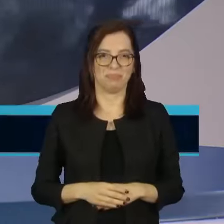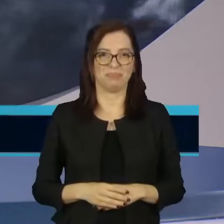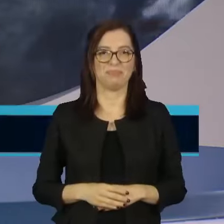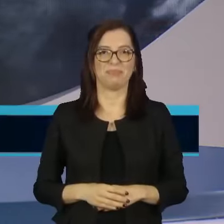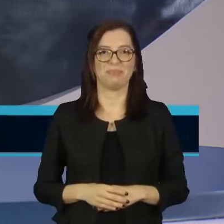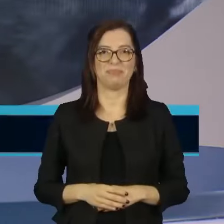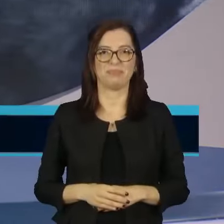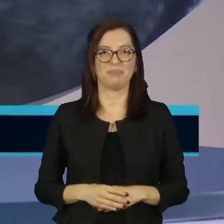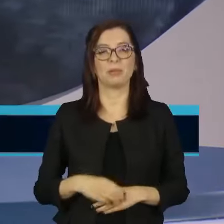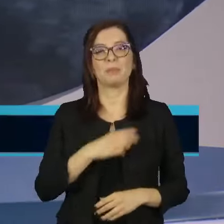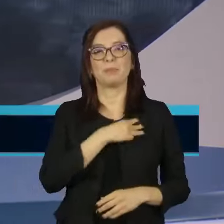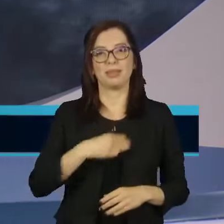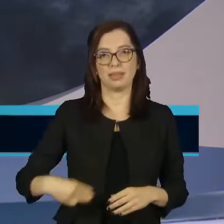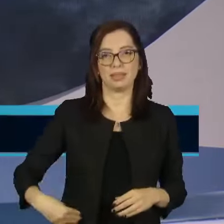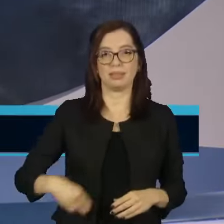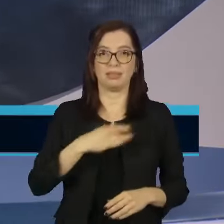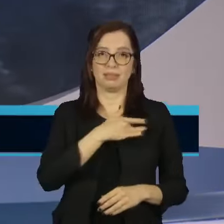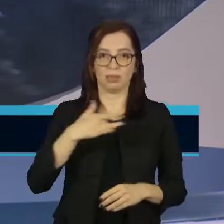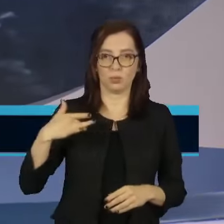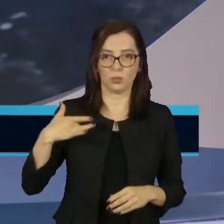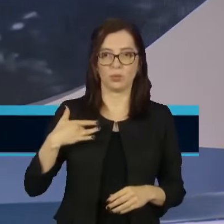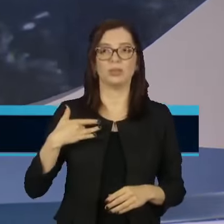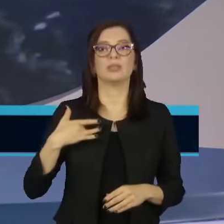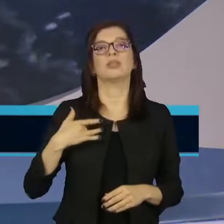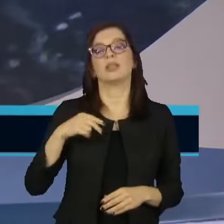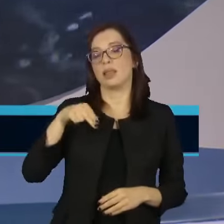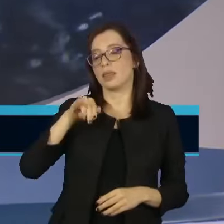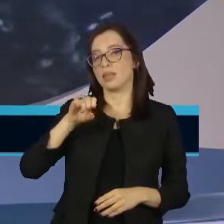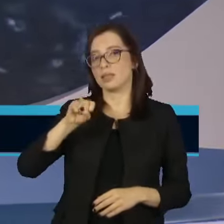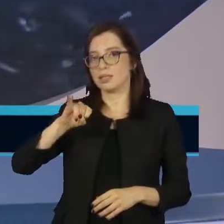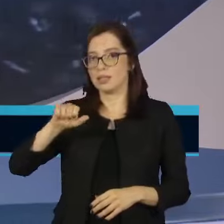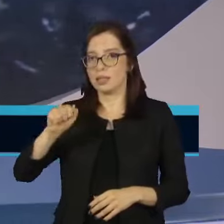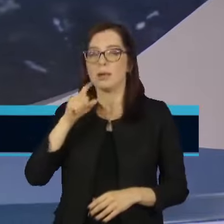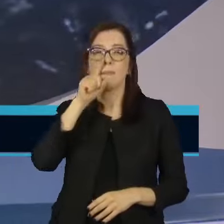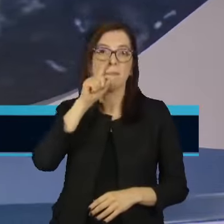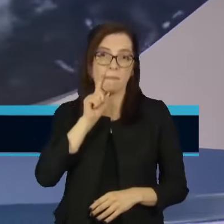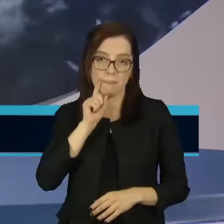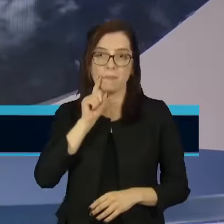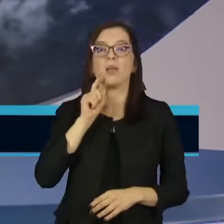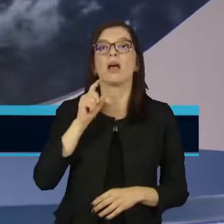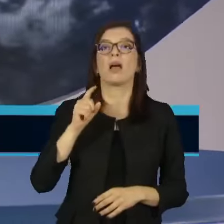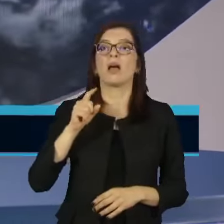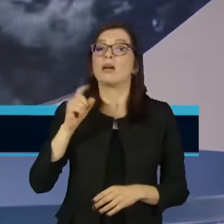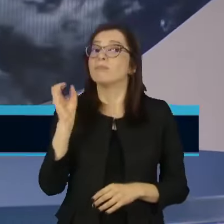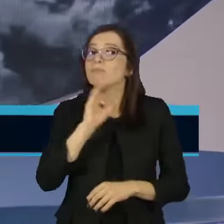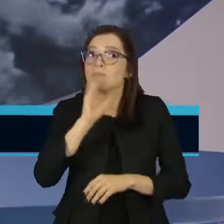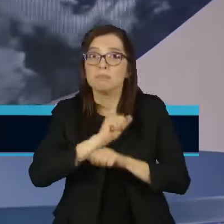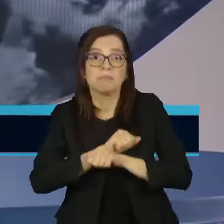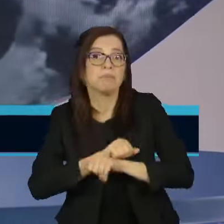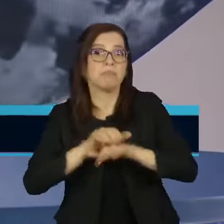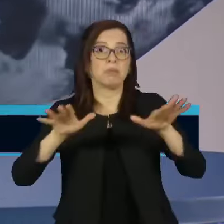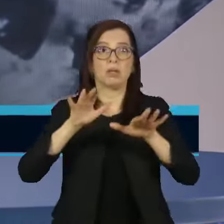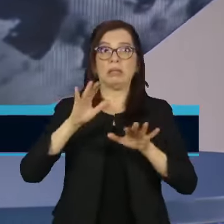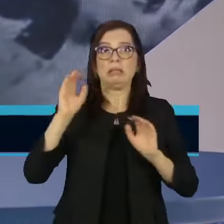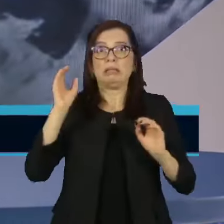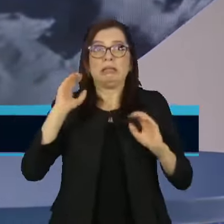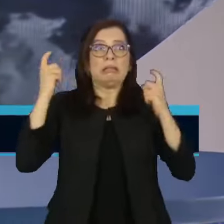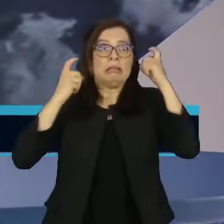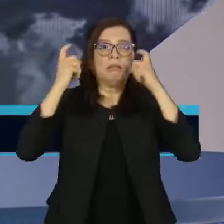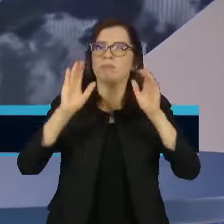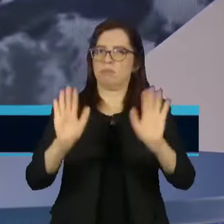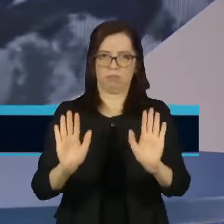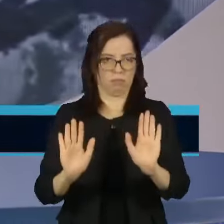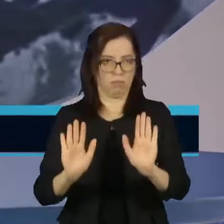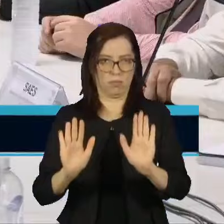A ministra da Saúde, Nísia Trindade, descartou hoje uma emergência nacional em relação à dengue. Segundo ela, o país vive